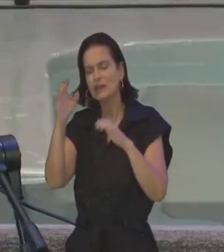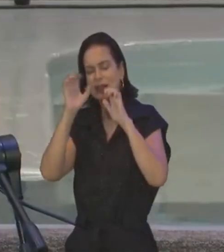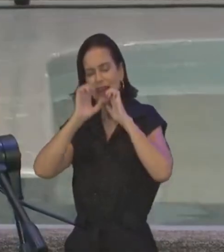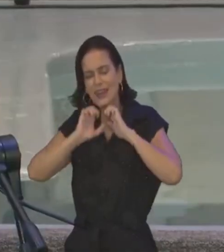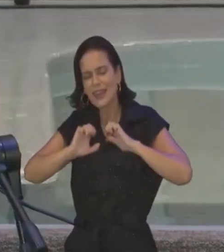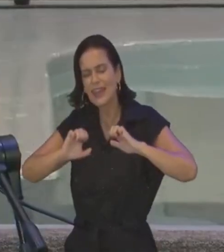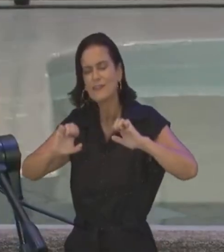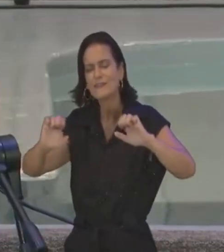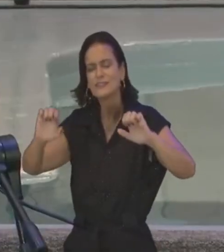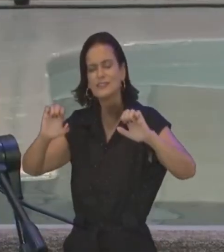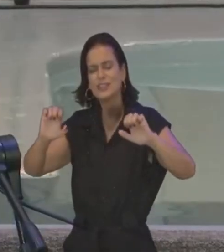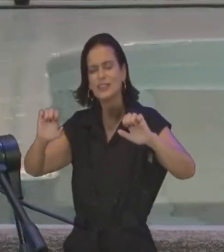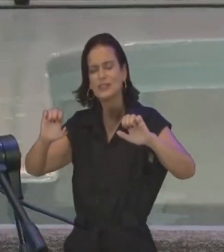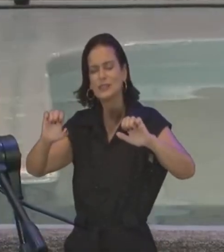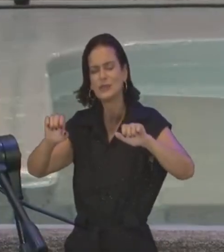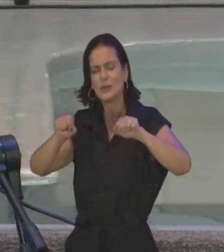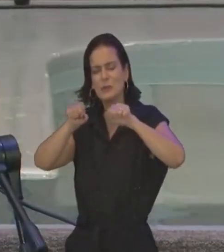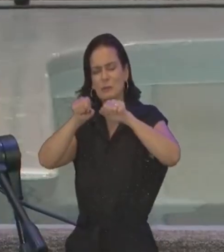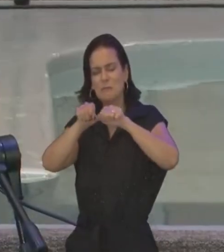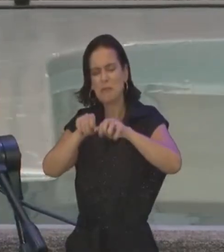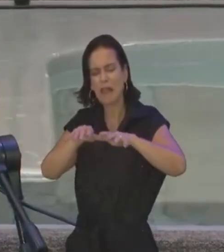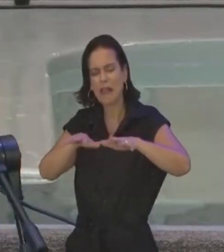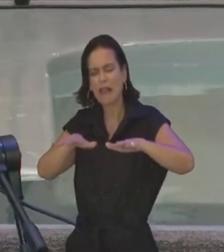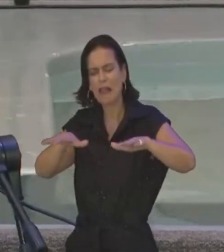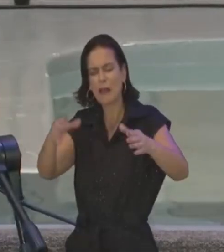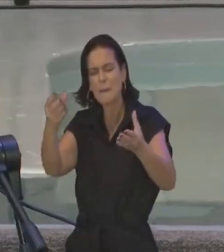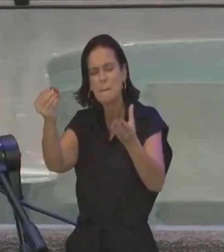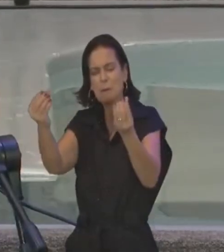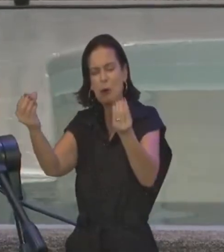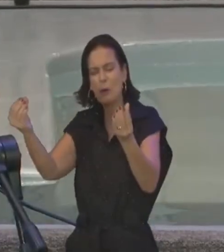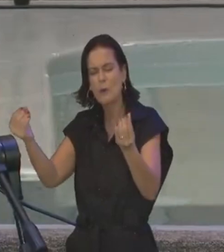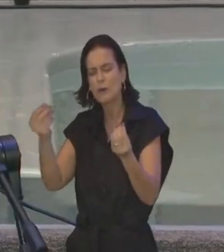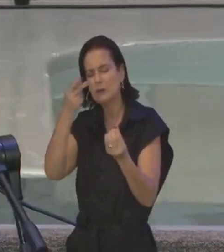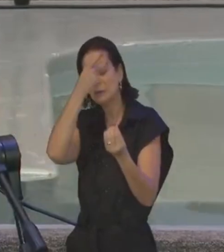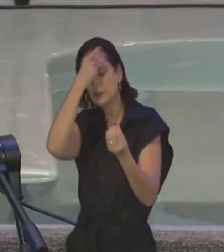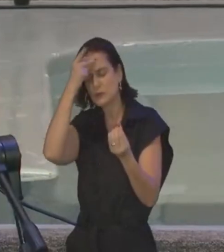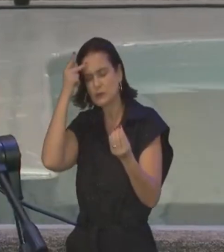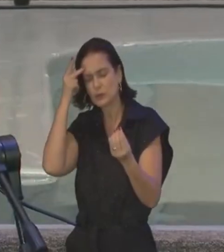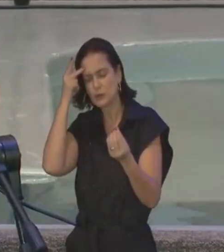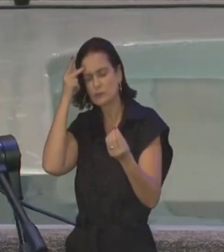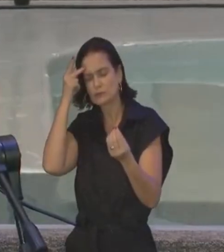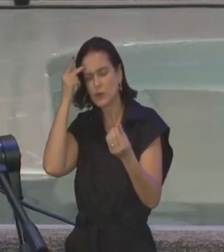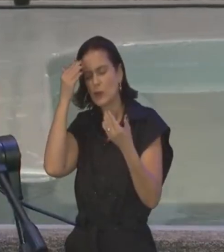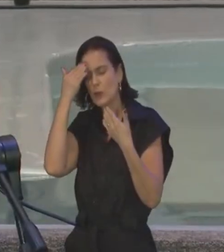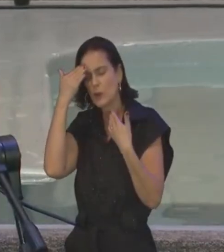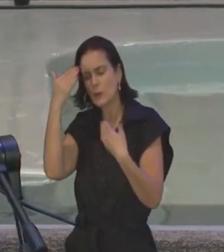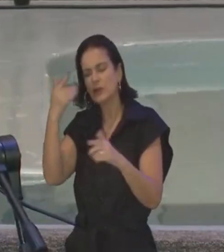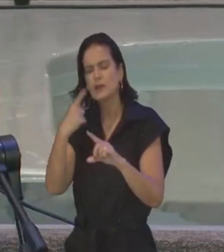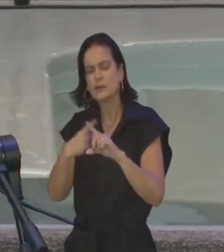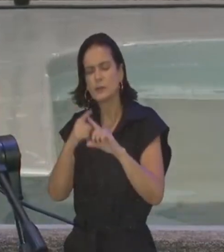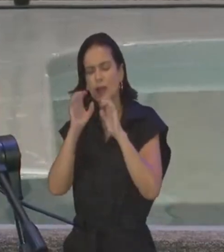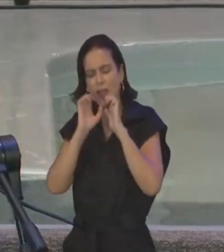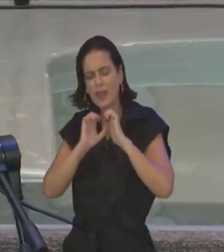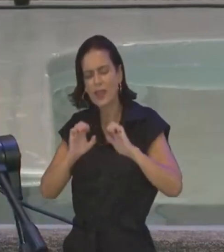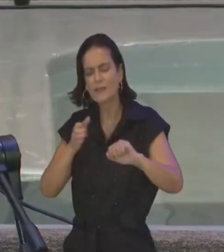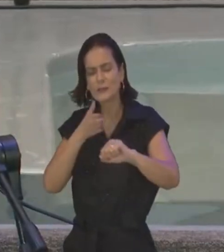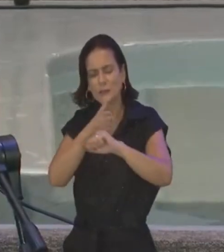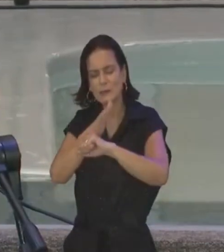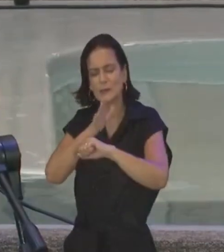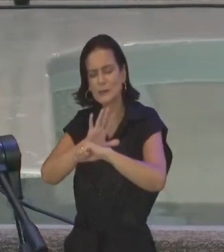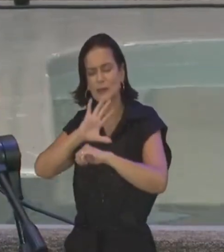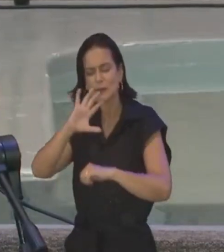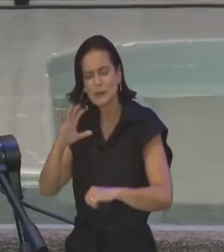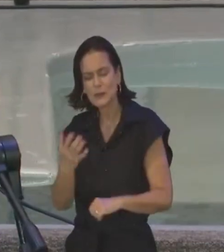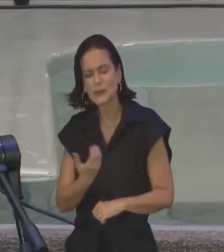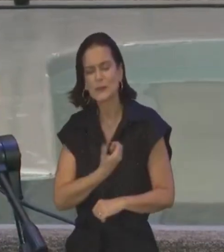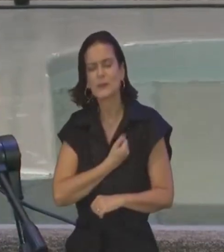está sendo levado a tantas pessoas. Obrigado porque o teu evangelho está alcançando